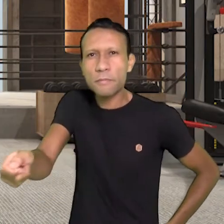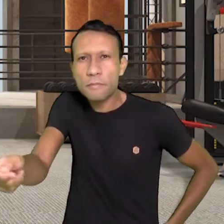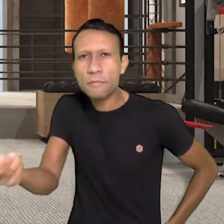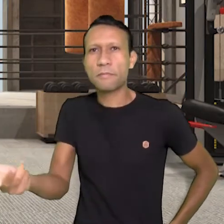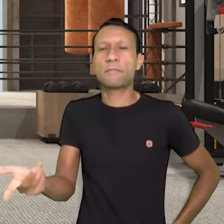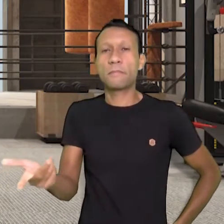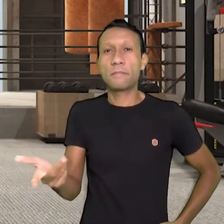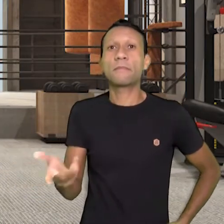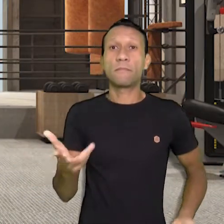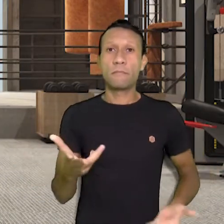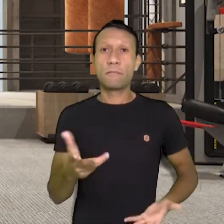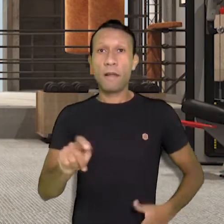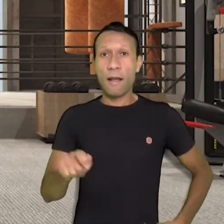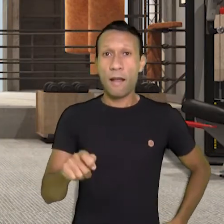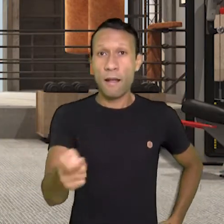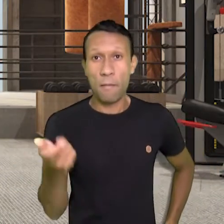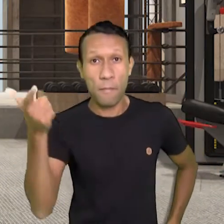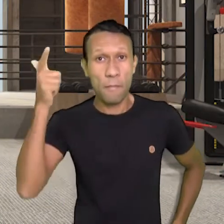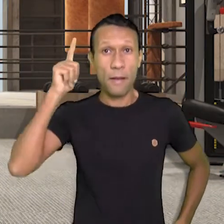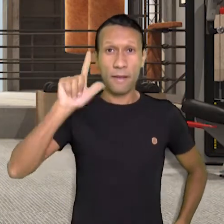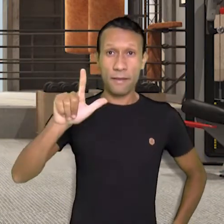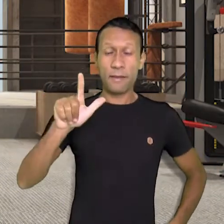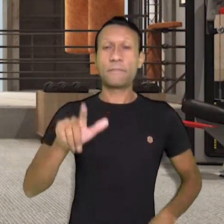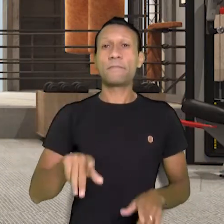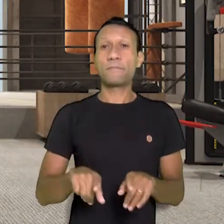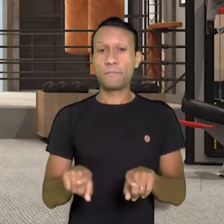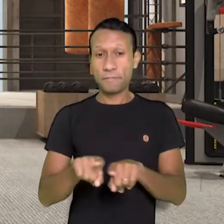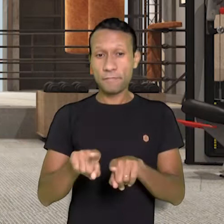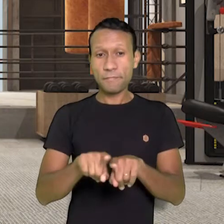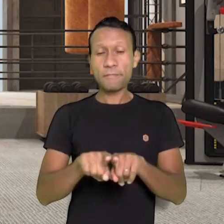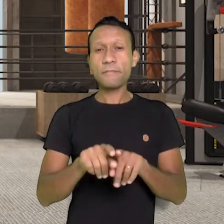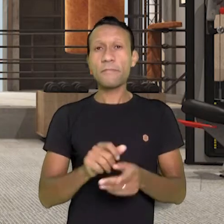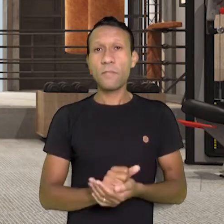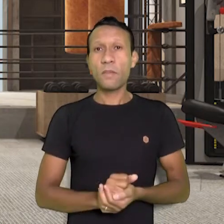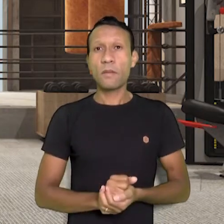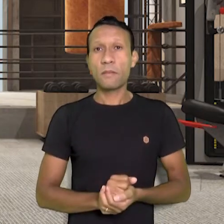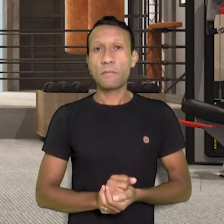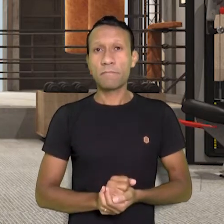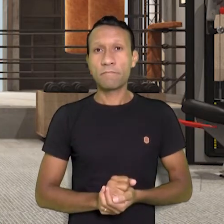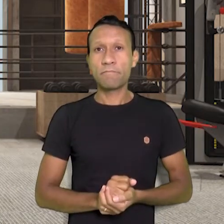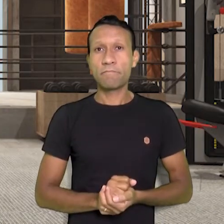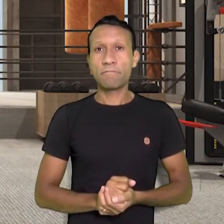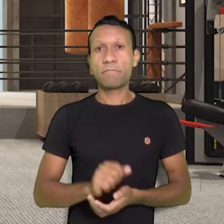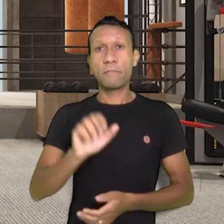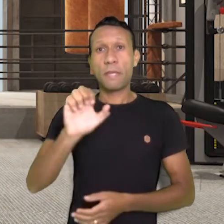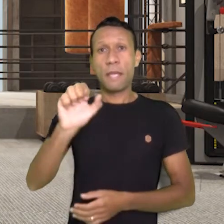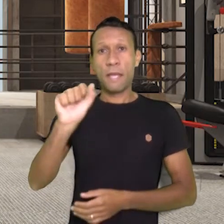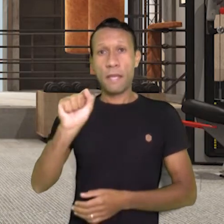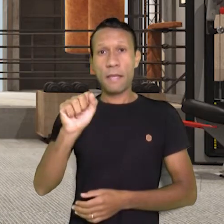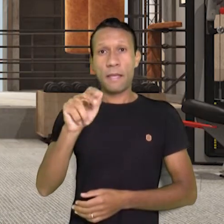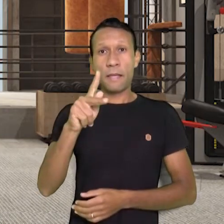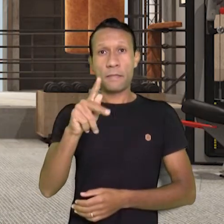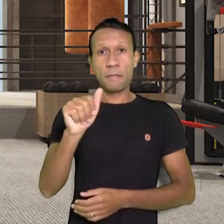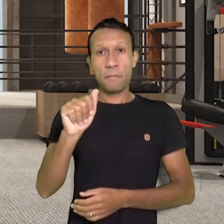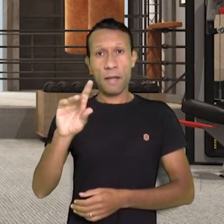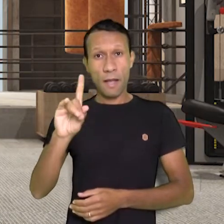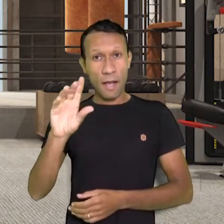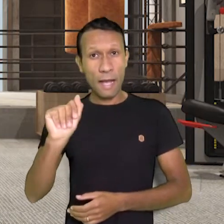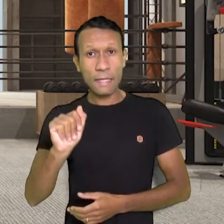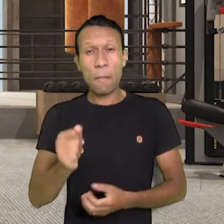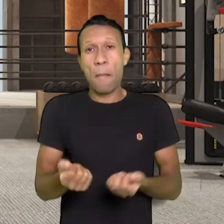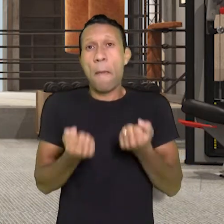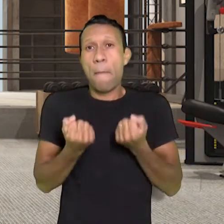usam o florete para vencer suas batalhas né e também existe a espada que é